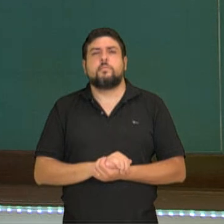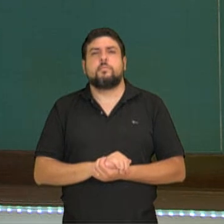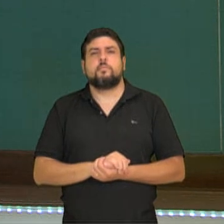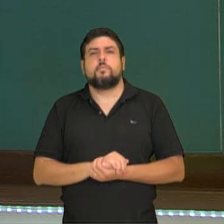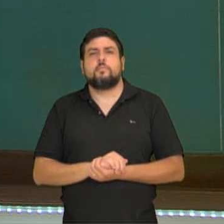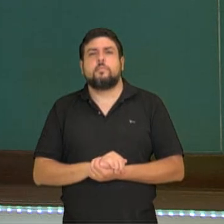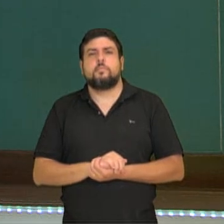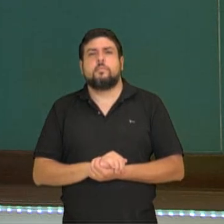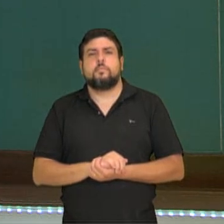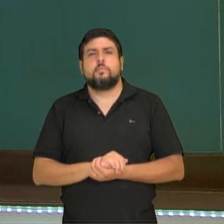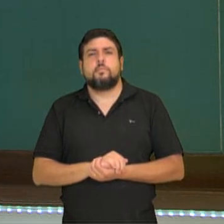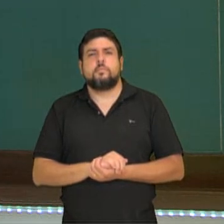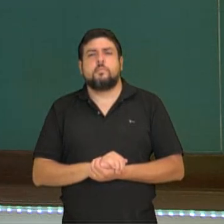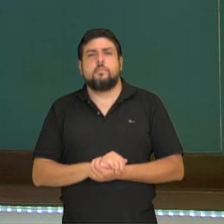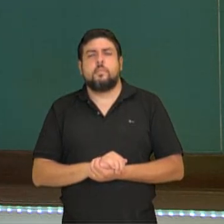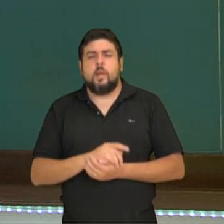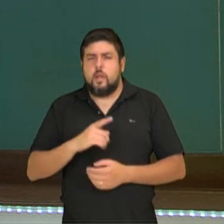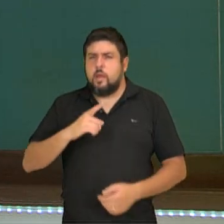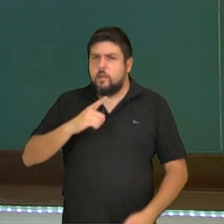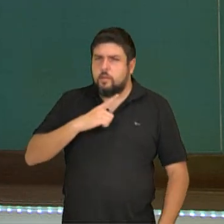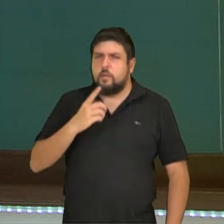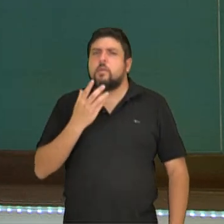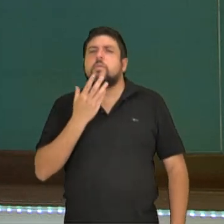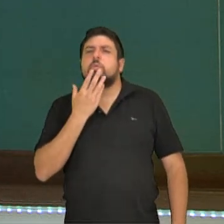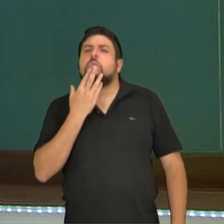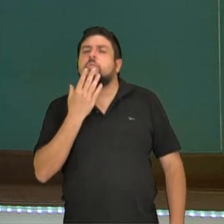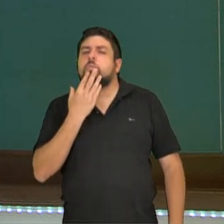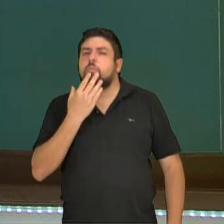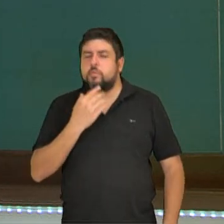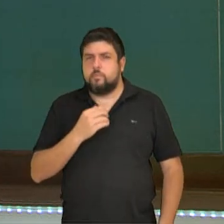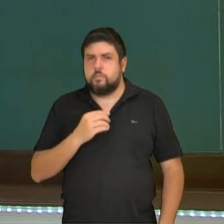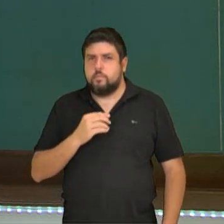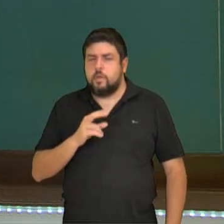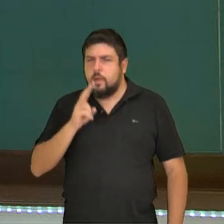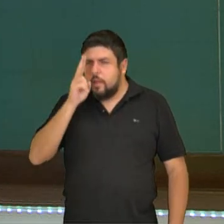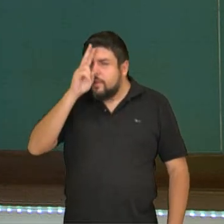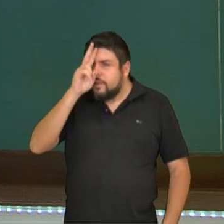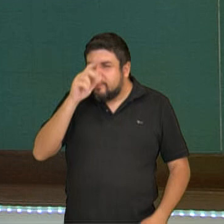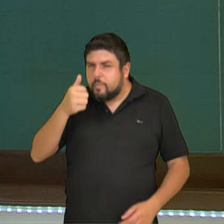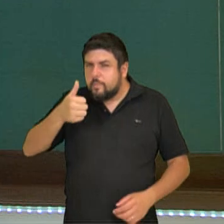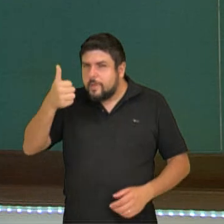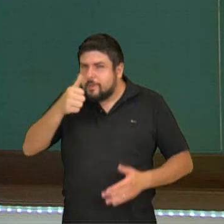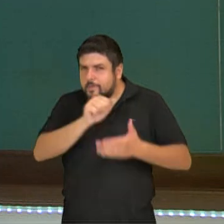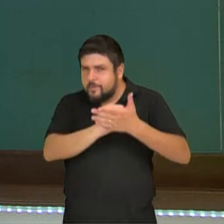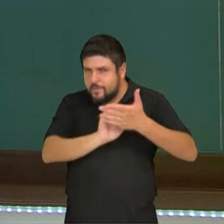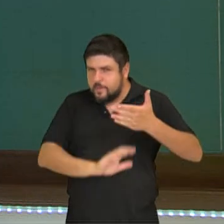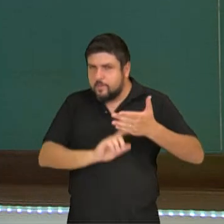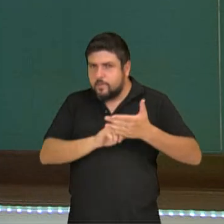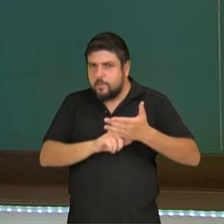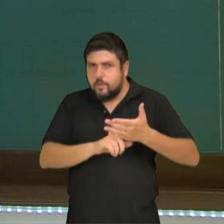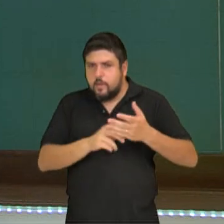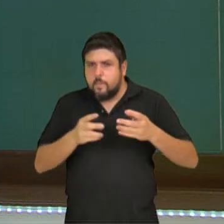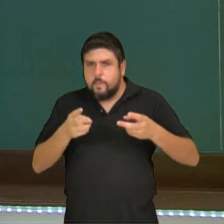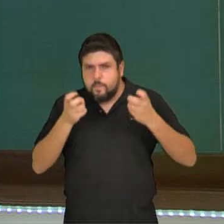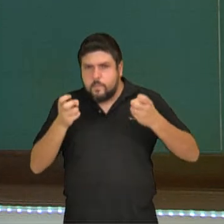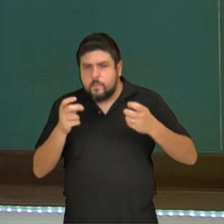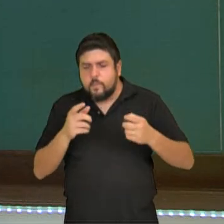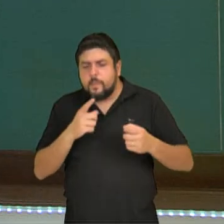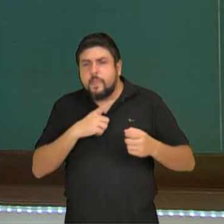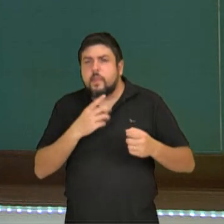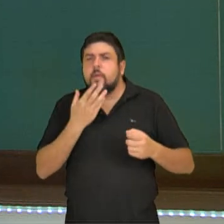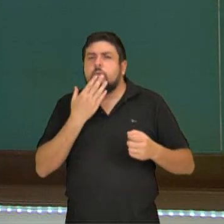Existem cores de fundo. Lembra aquele primeiro mapa do primeiro exercício? Vocês devem ter identificado também que tinham cores de fundo. Essas cores elas